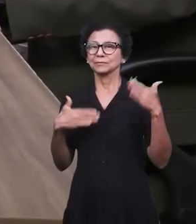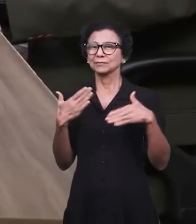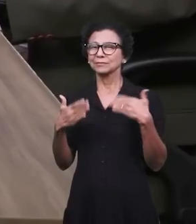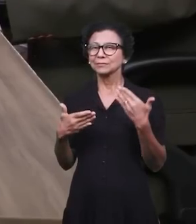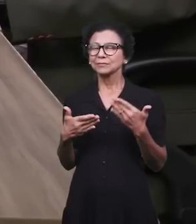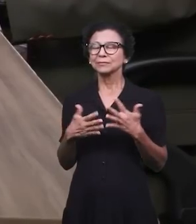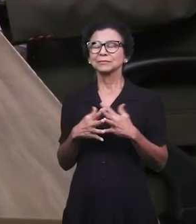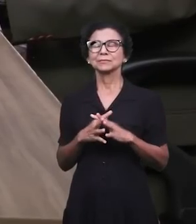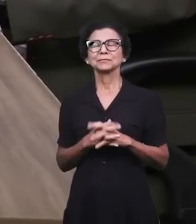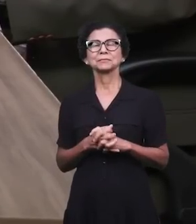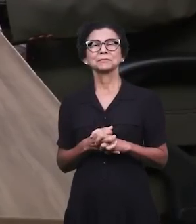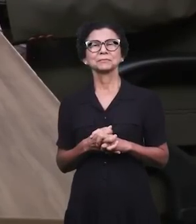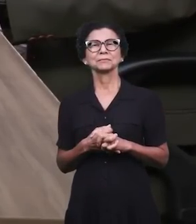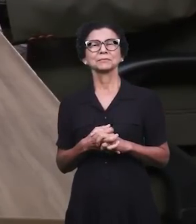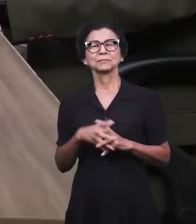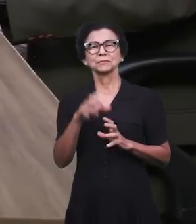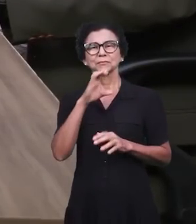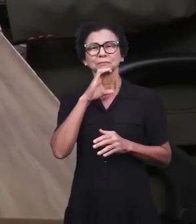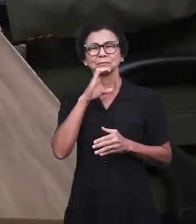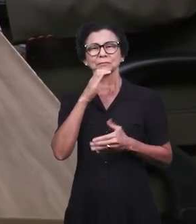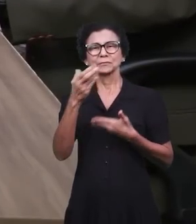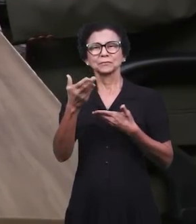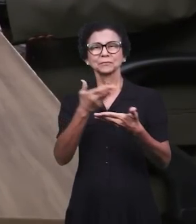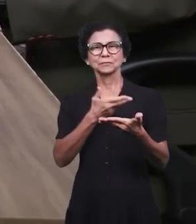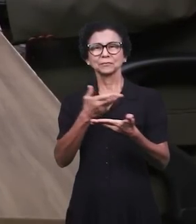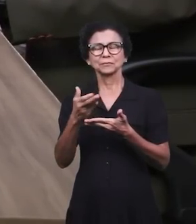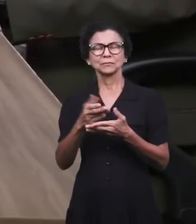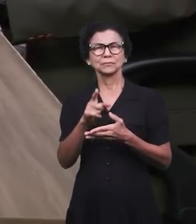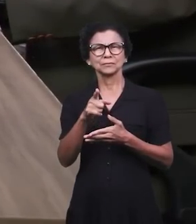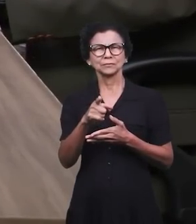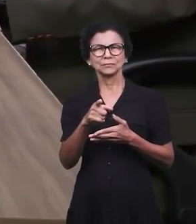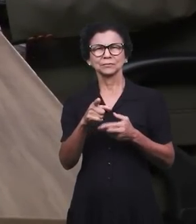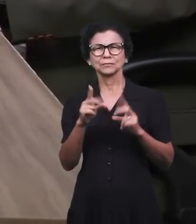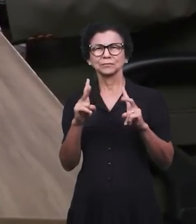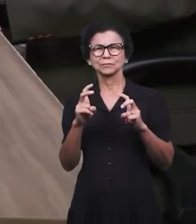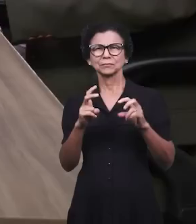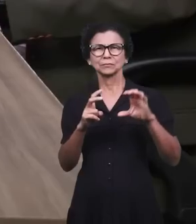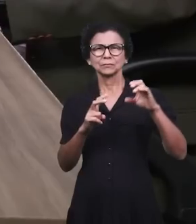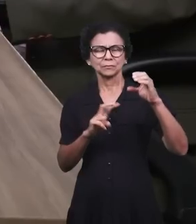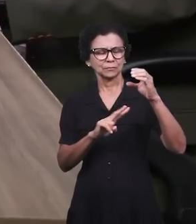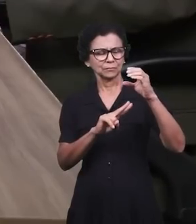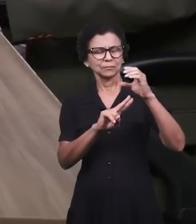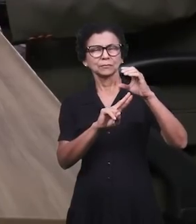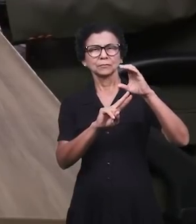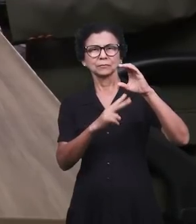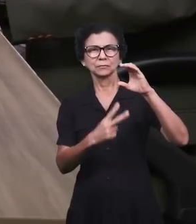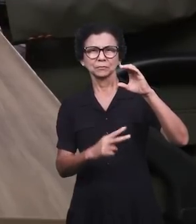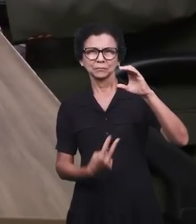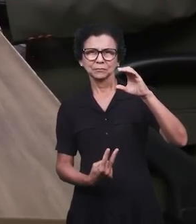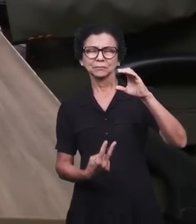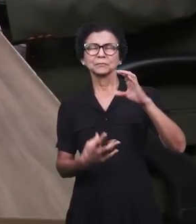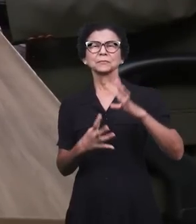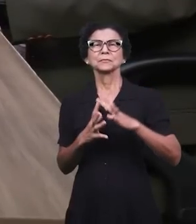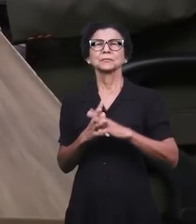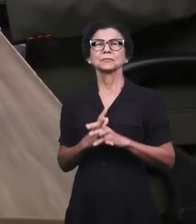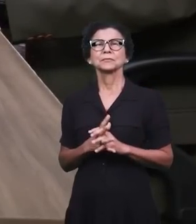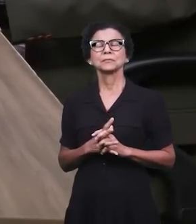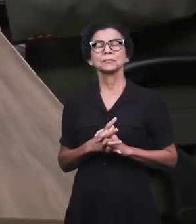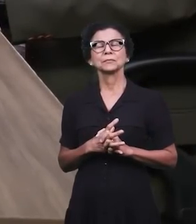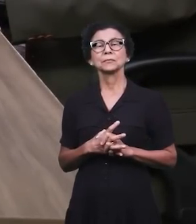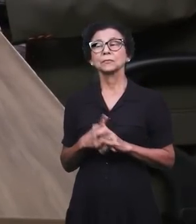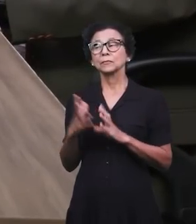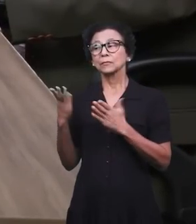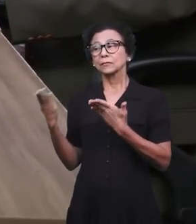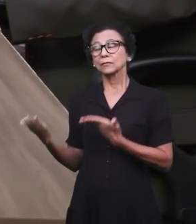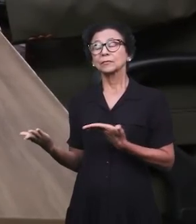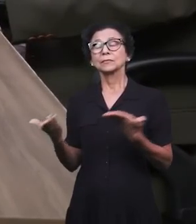Senhor. Amém. Esteve aqui conosco para falar sobre criptografia, né, professor universitário, pastor Marcos Saúde. Já estamos aqui com um convidado